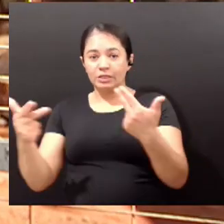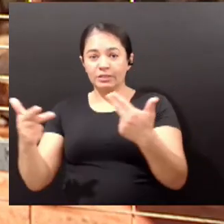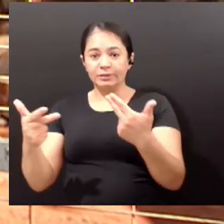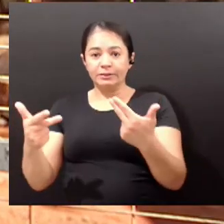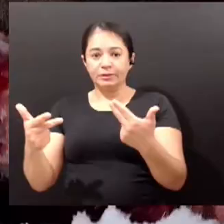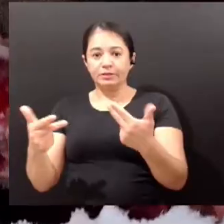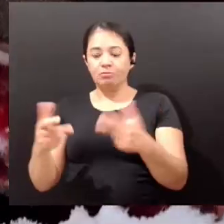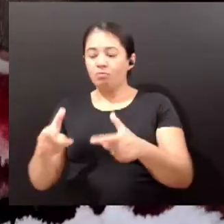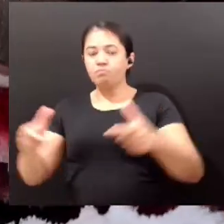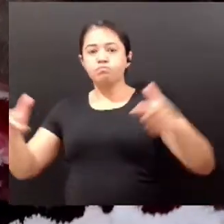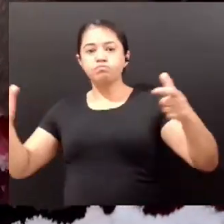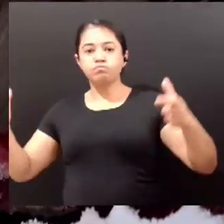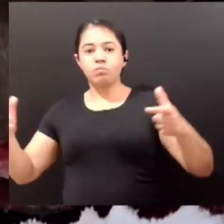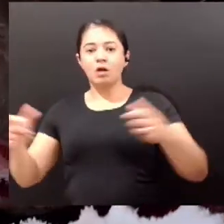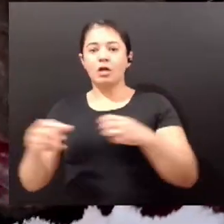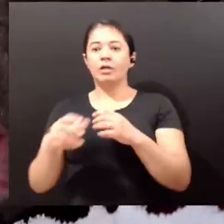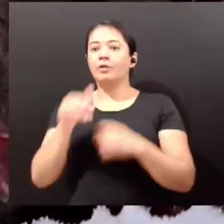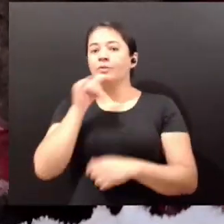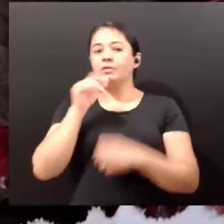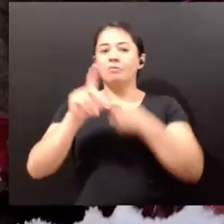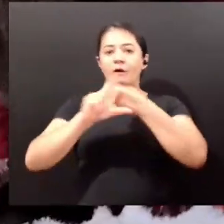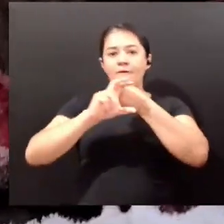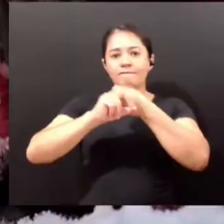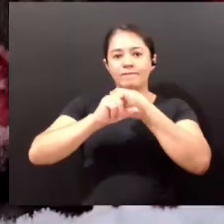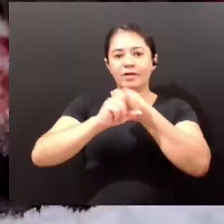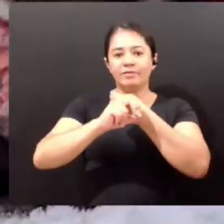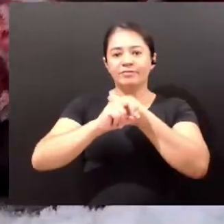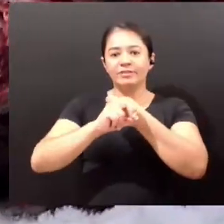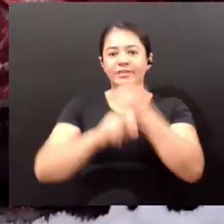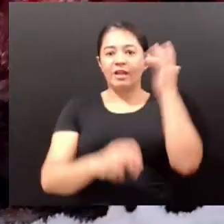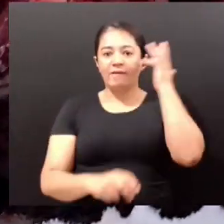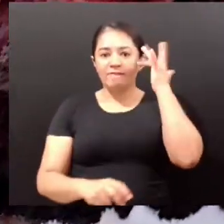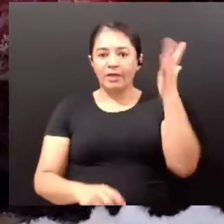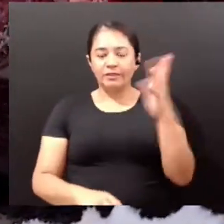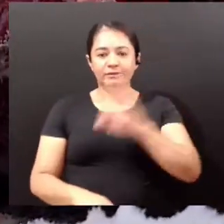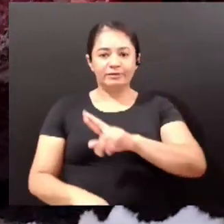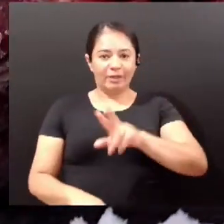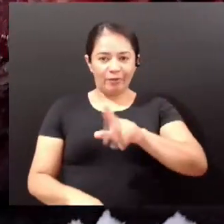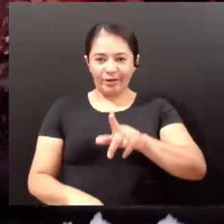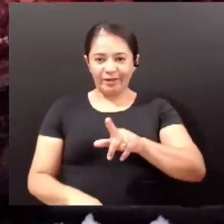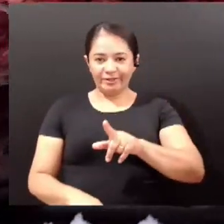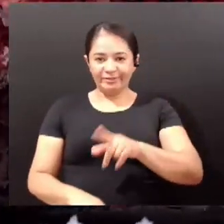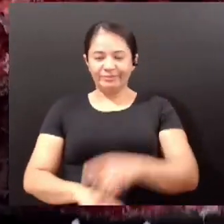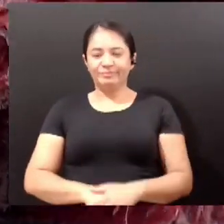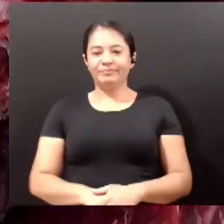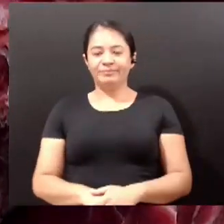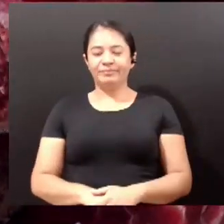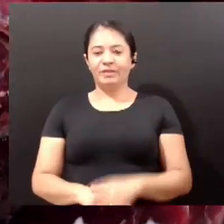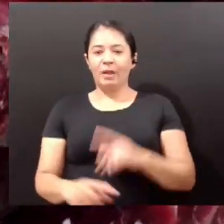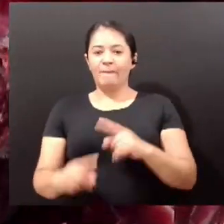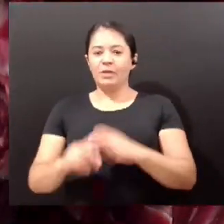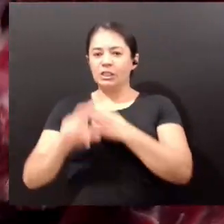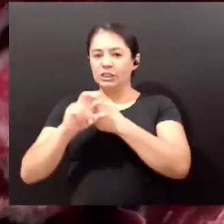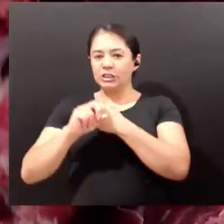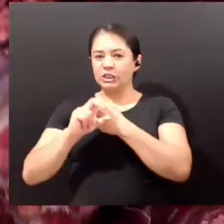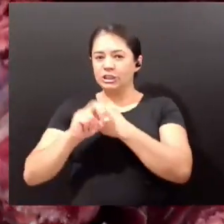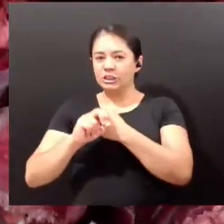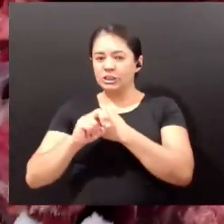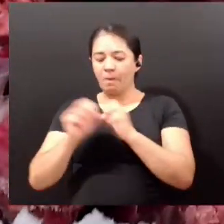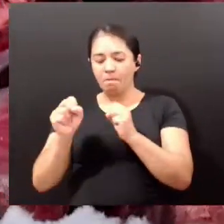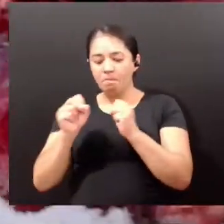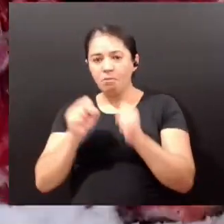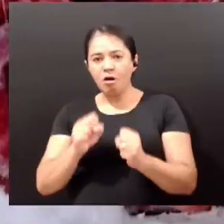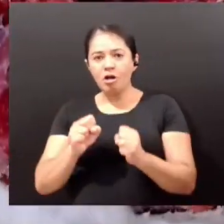uma capivara, tal, que não é fácil. O bicho, a capivara tem uma mordida extremamente potente, é um roedor, um